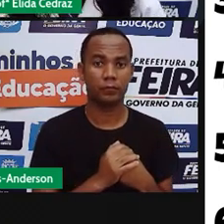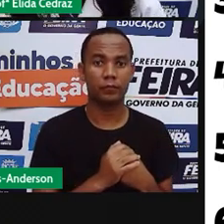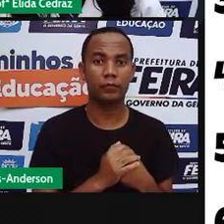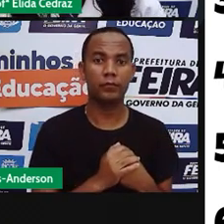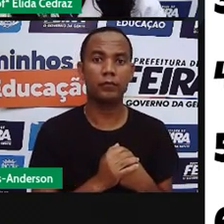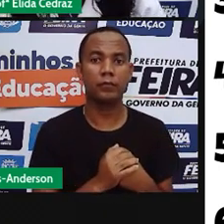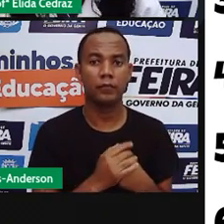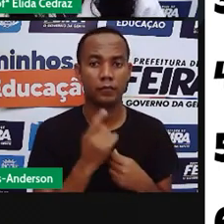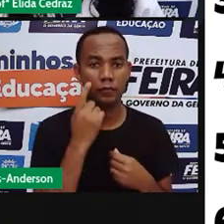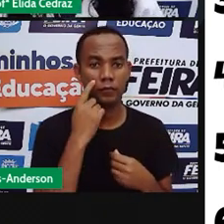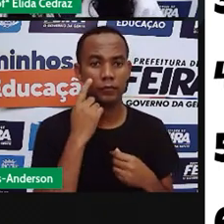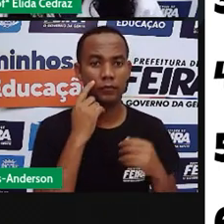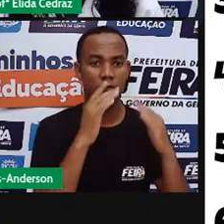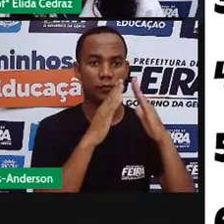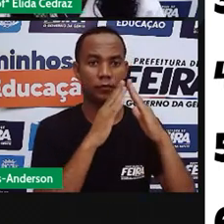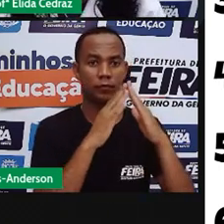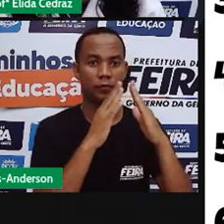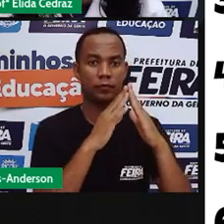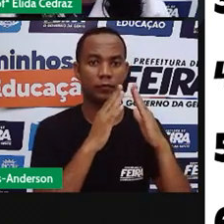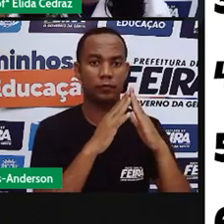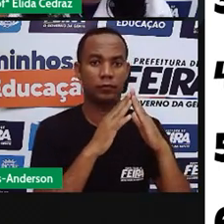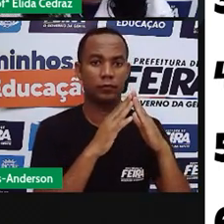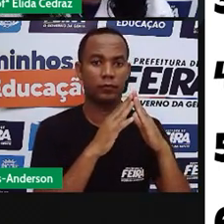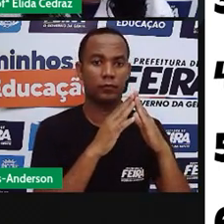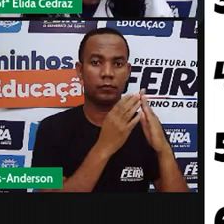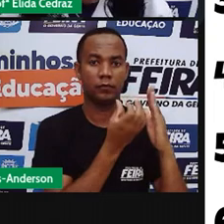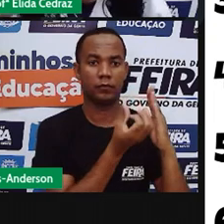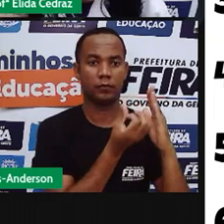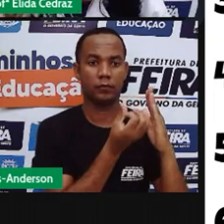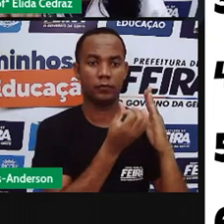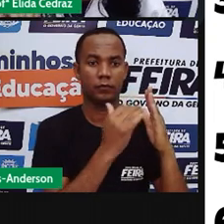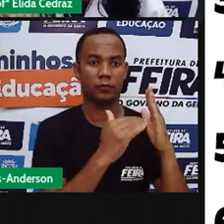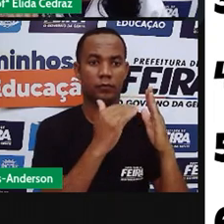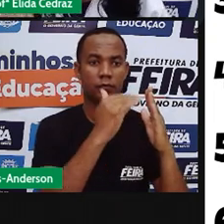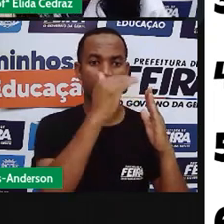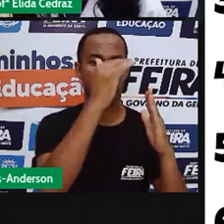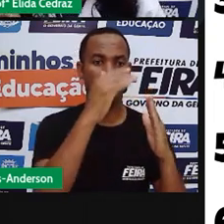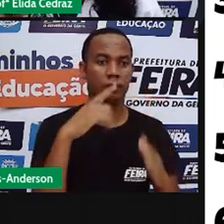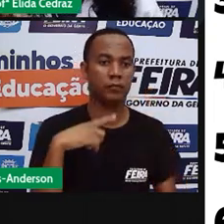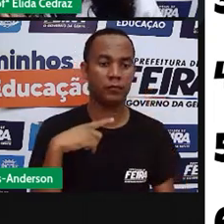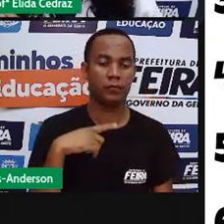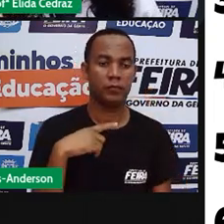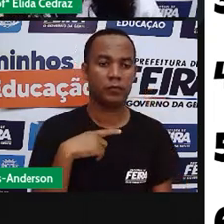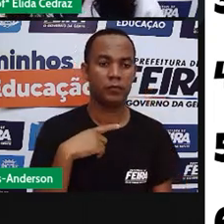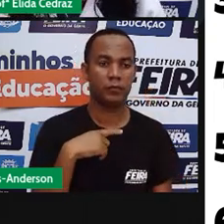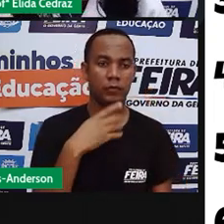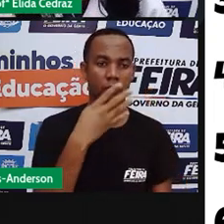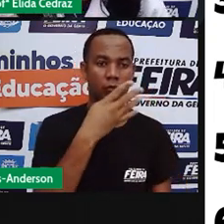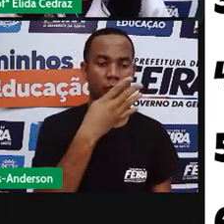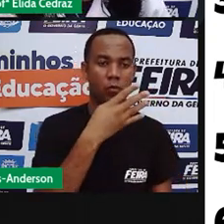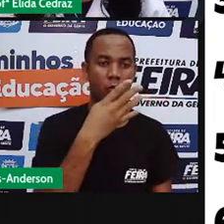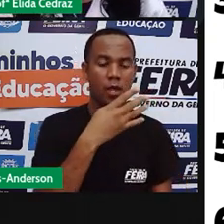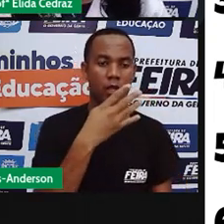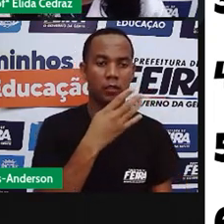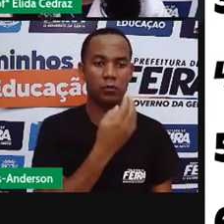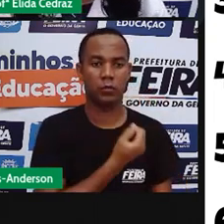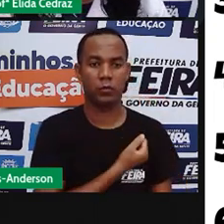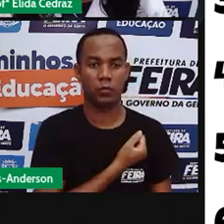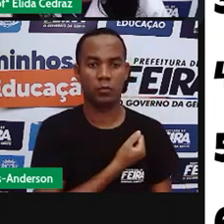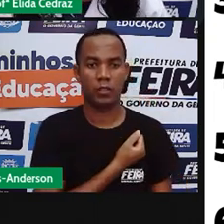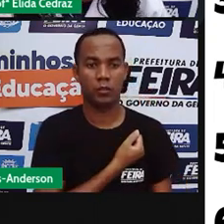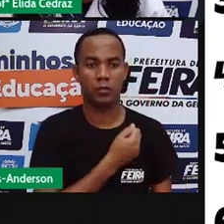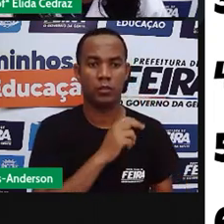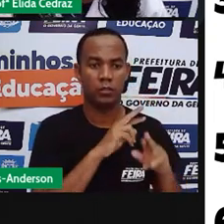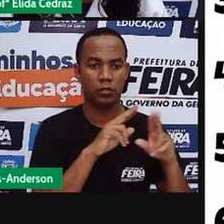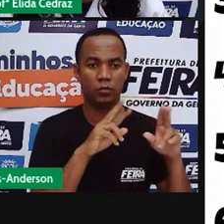6 andares. Cada andar tem 4 apartamentos que são numerados de acordo com o número